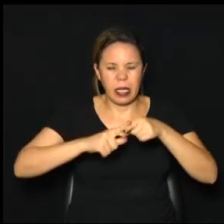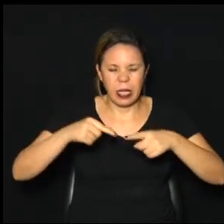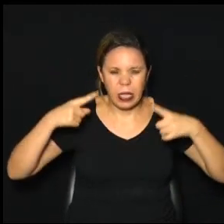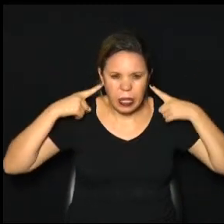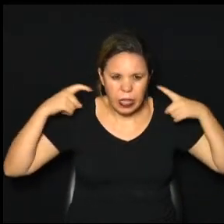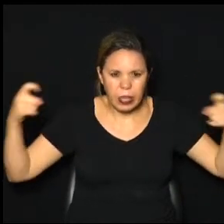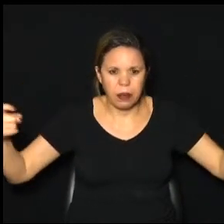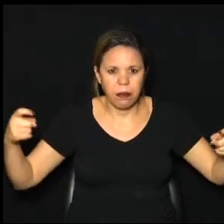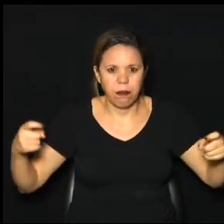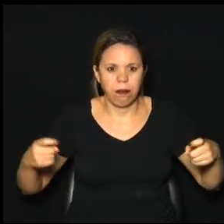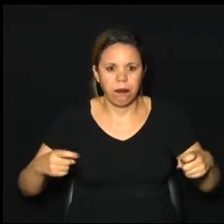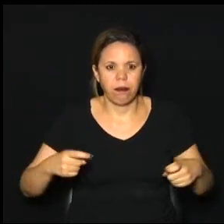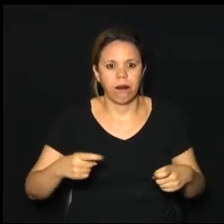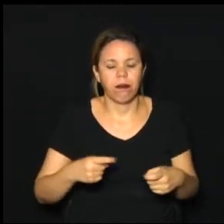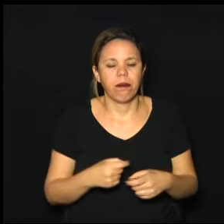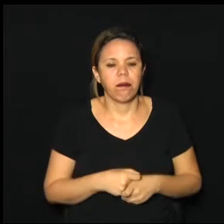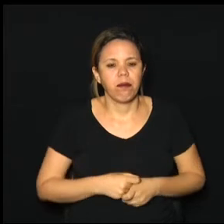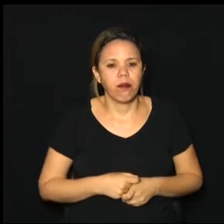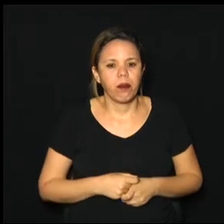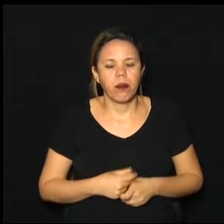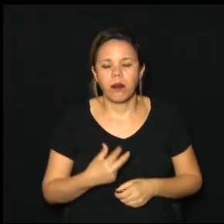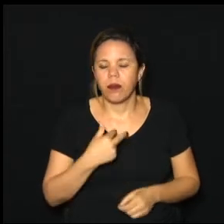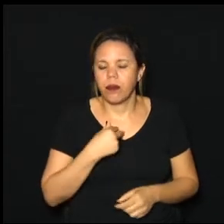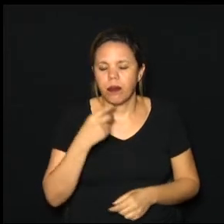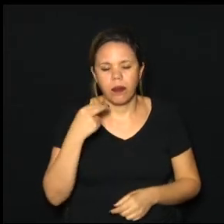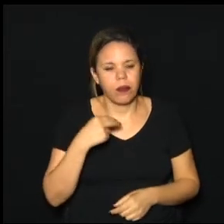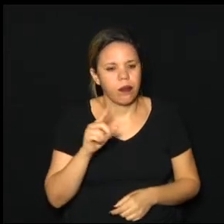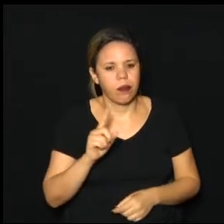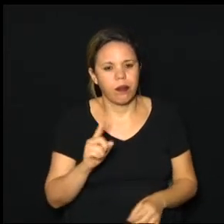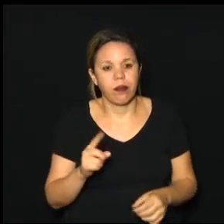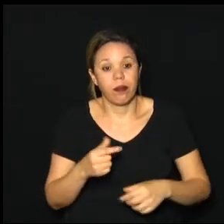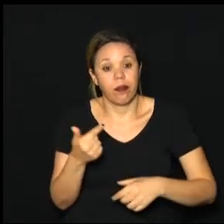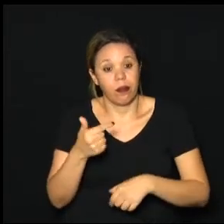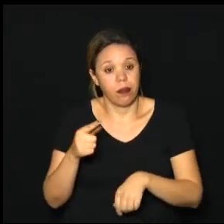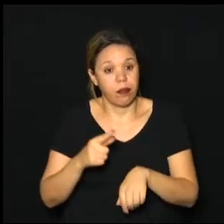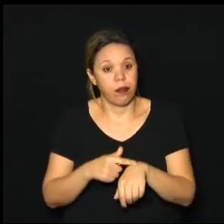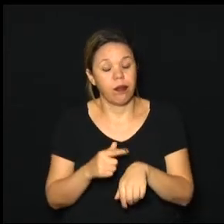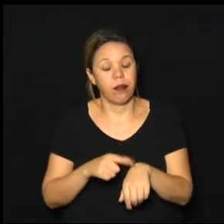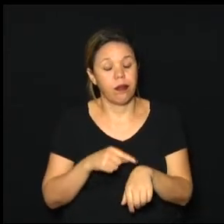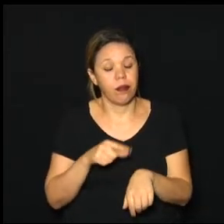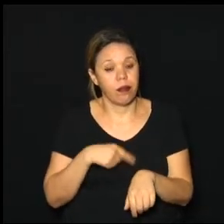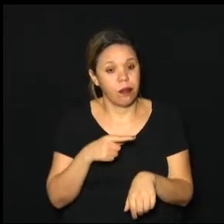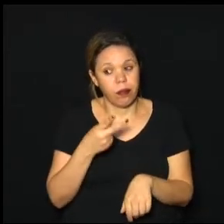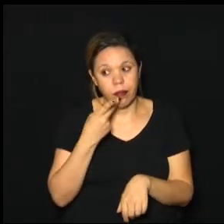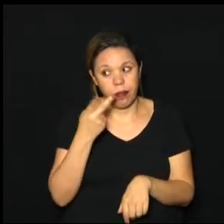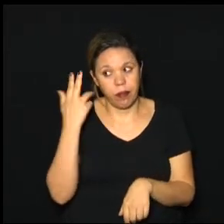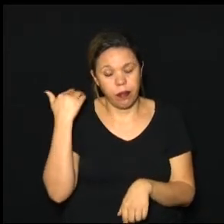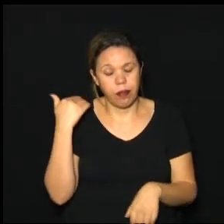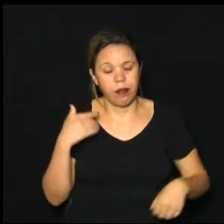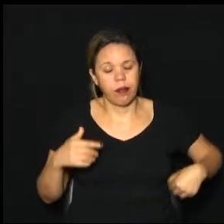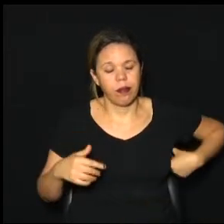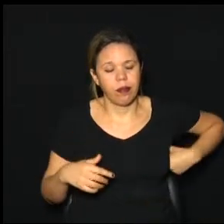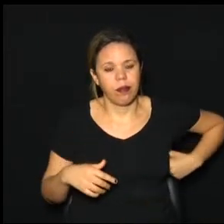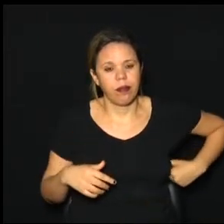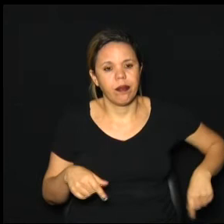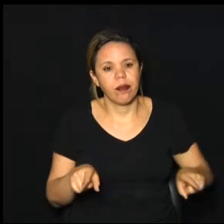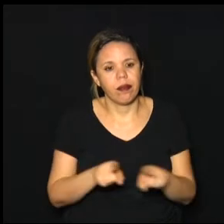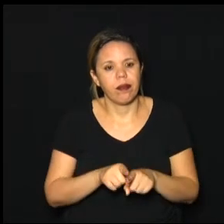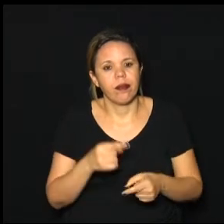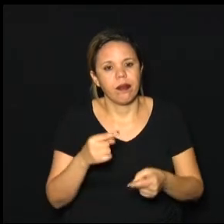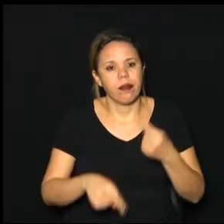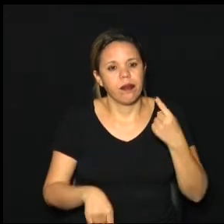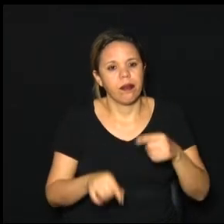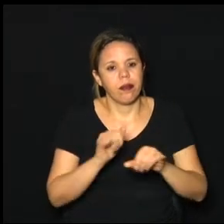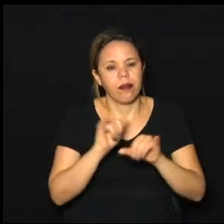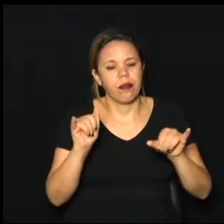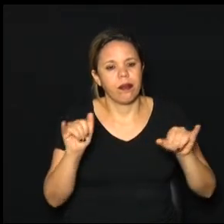sonoros e sinais acústicos, tá certo? Lembra lá do horário das 22 horas, que a gente falou agora há pouco. E também é vedado a propaganda